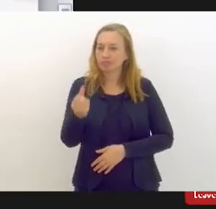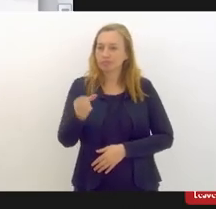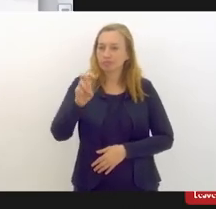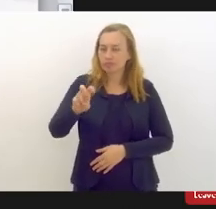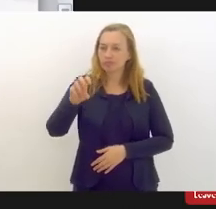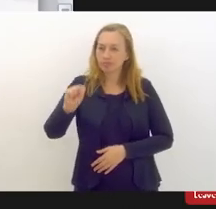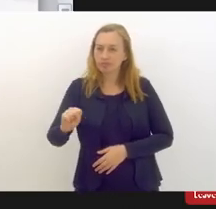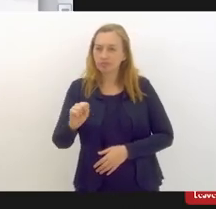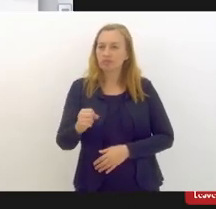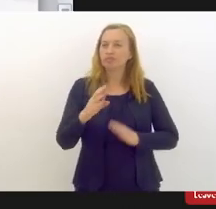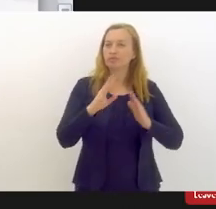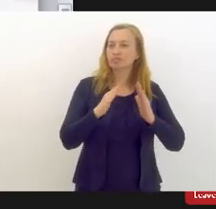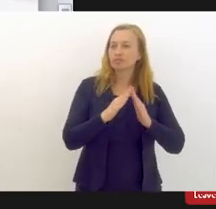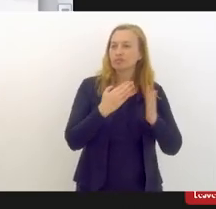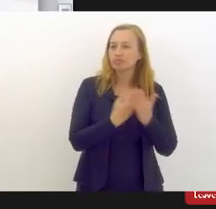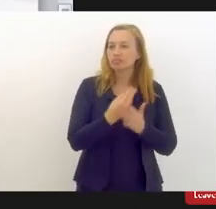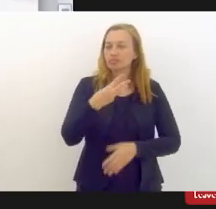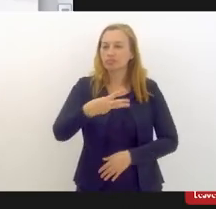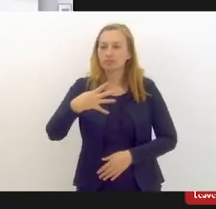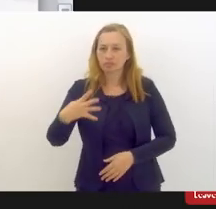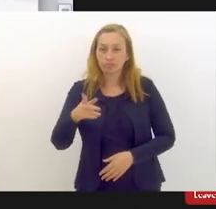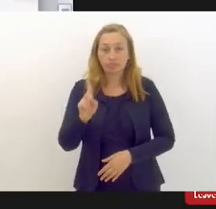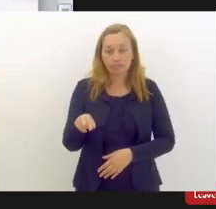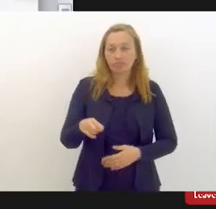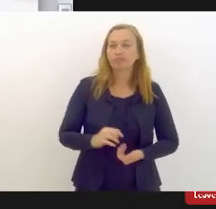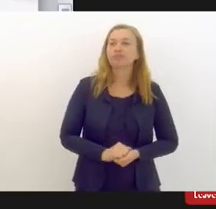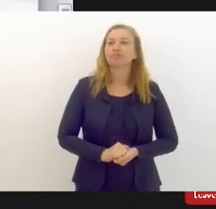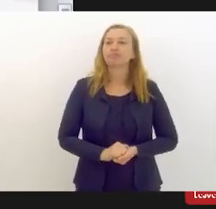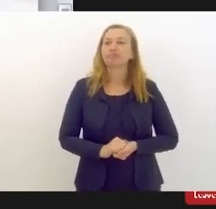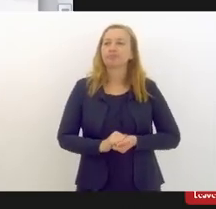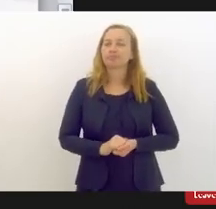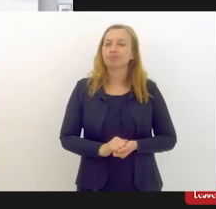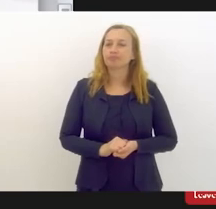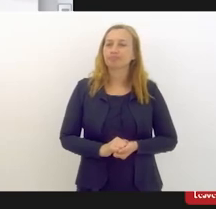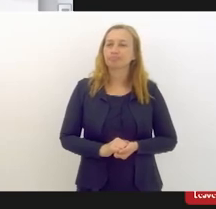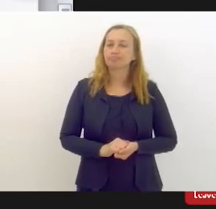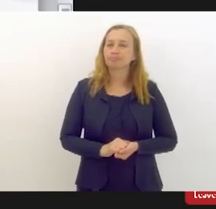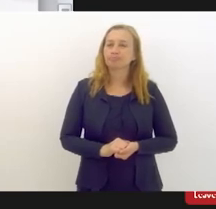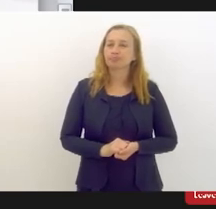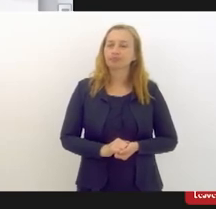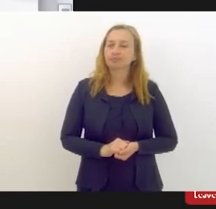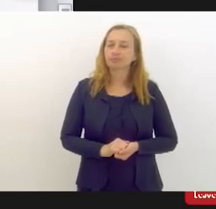17.658 em 34 escolas, né? A gente